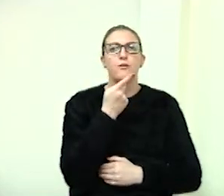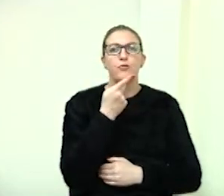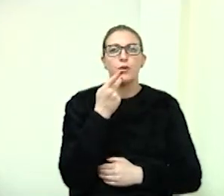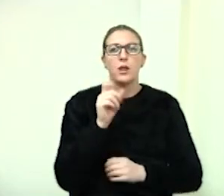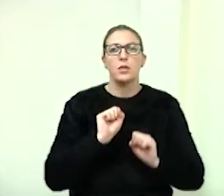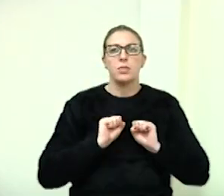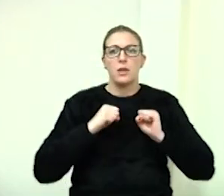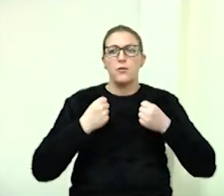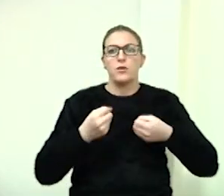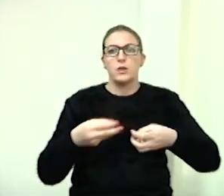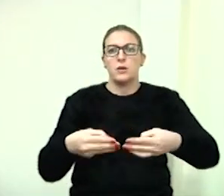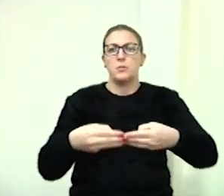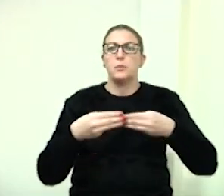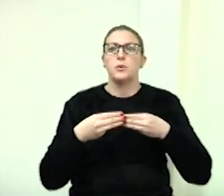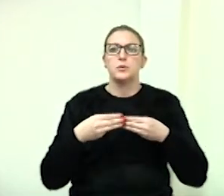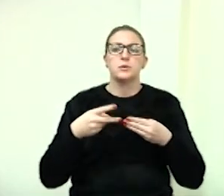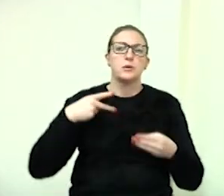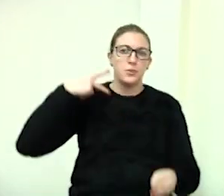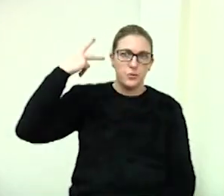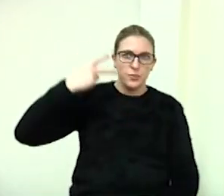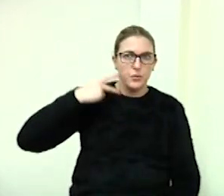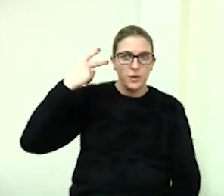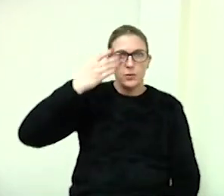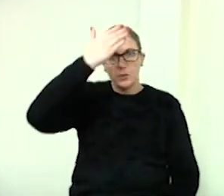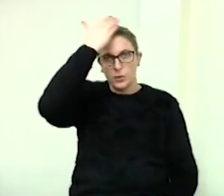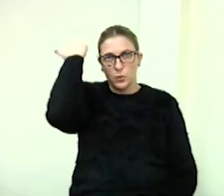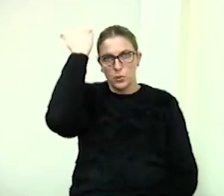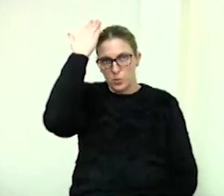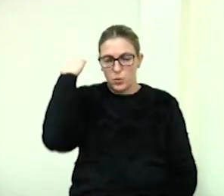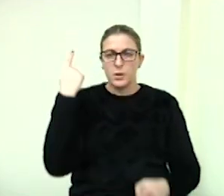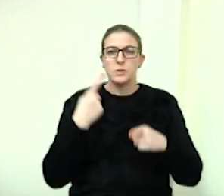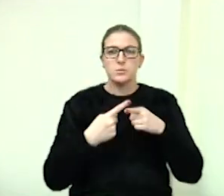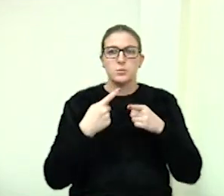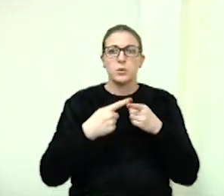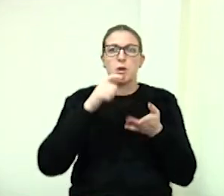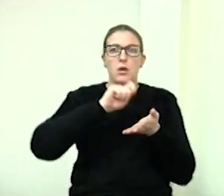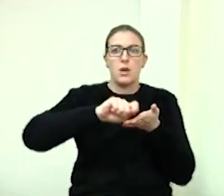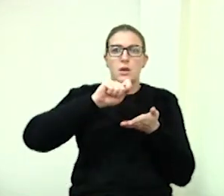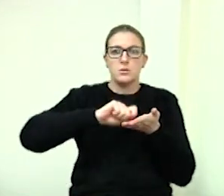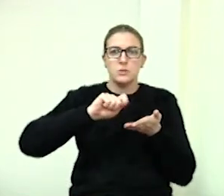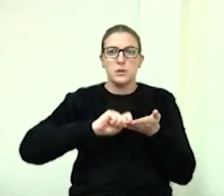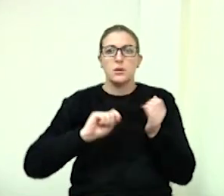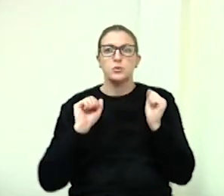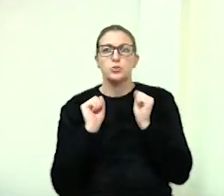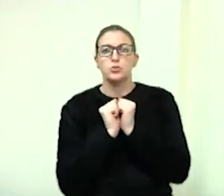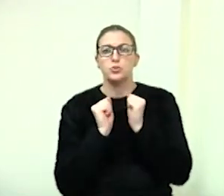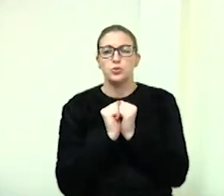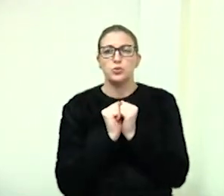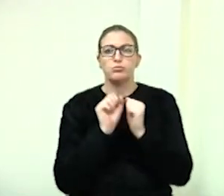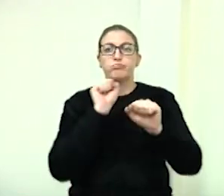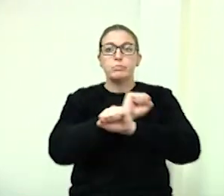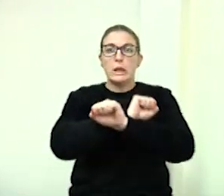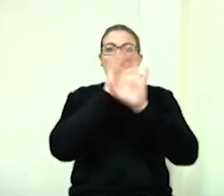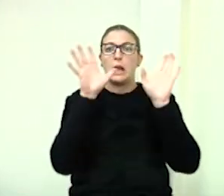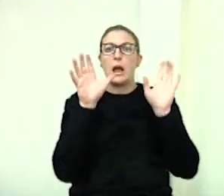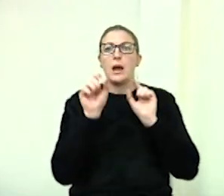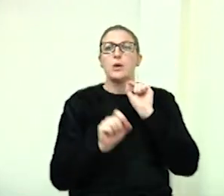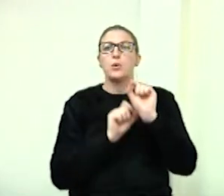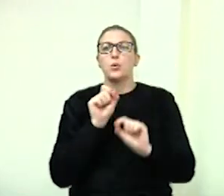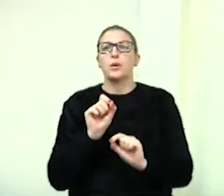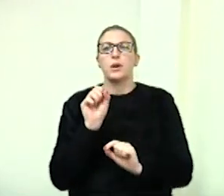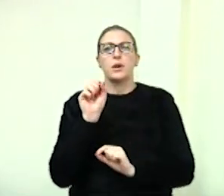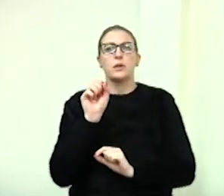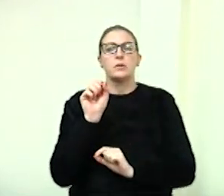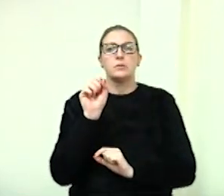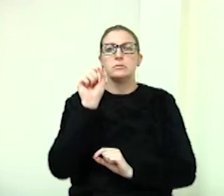defender a moção do vereador Lucas Roberto Farina, até porque assinamos junto, e deixar claro que aqui ninguém está defendendo